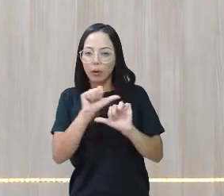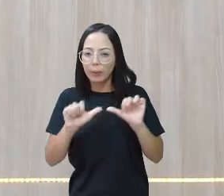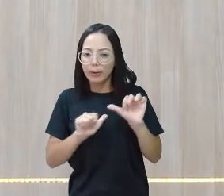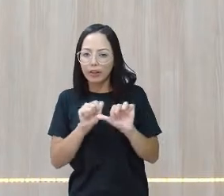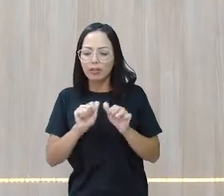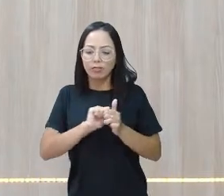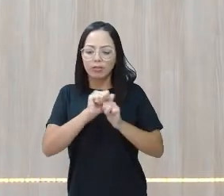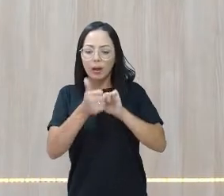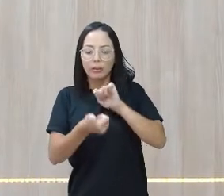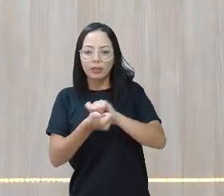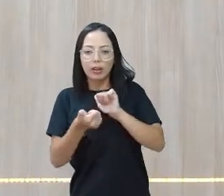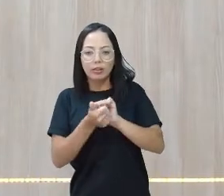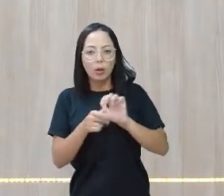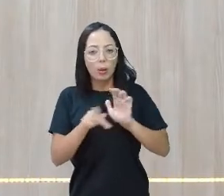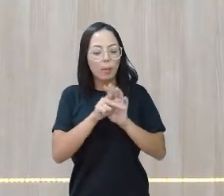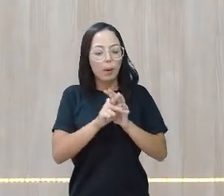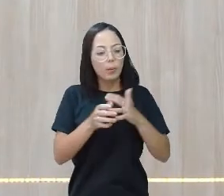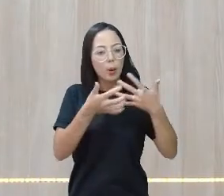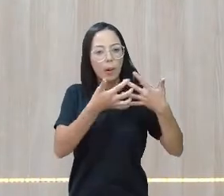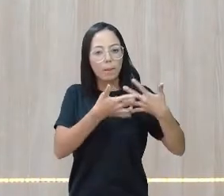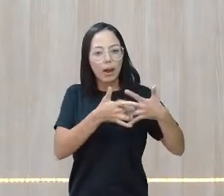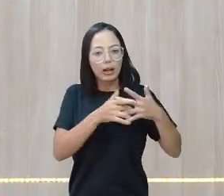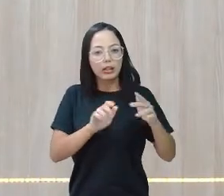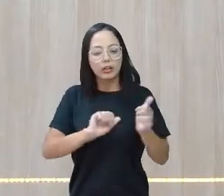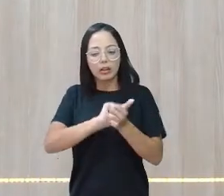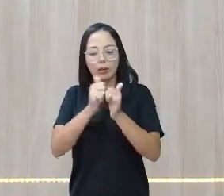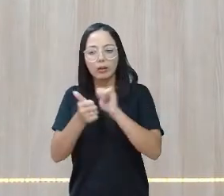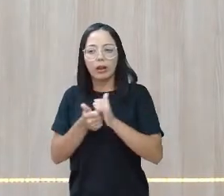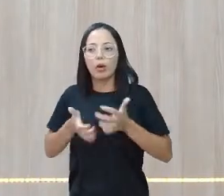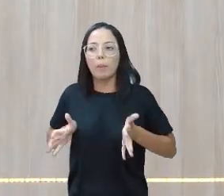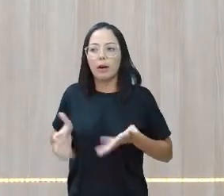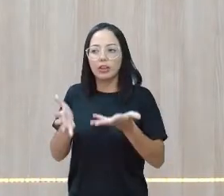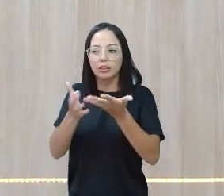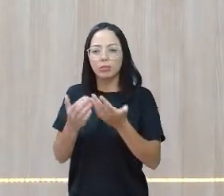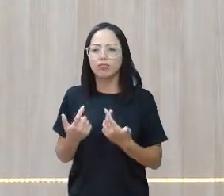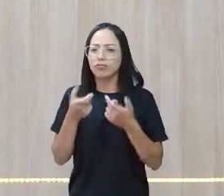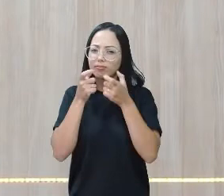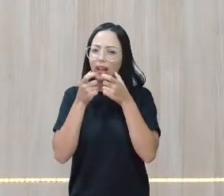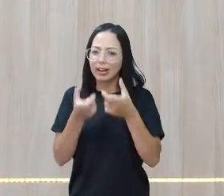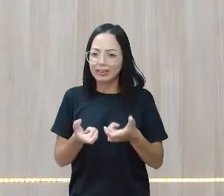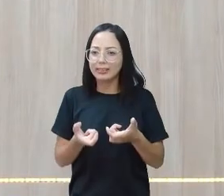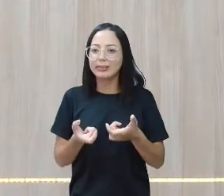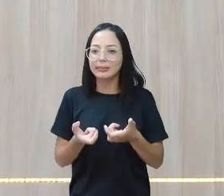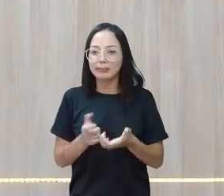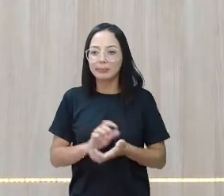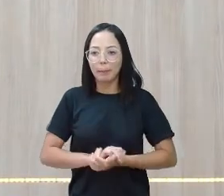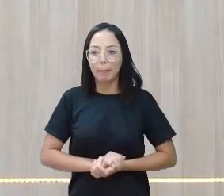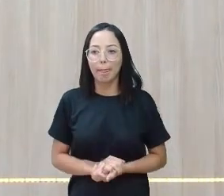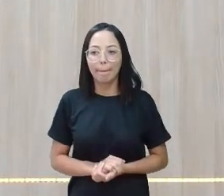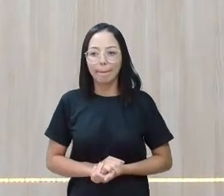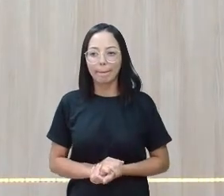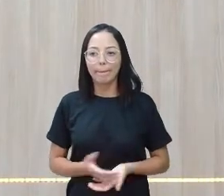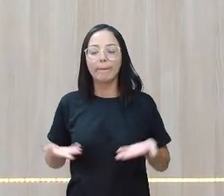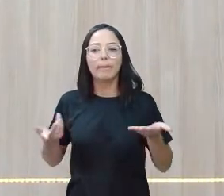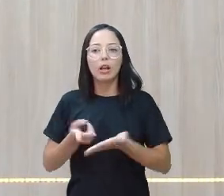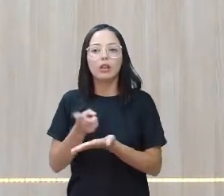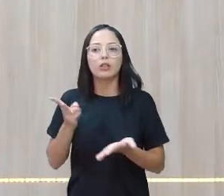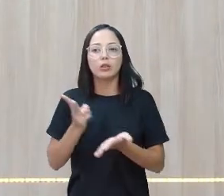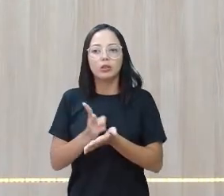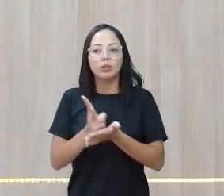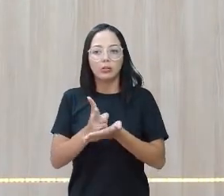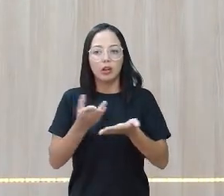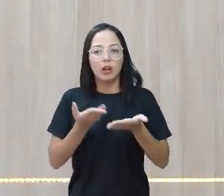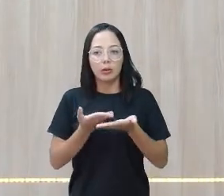transferência, né, da onda mecânica para estímulos elétricos. Vê que interessante. Vamos dar prosseguimento aí à